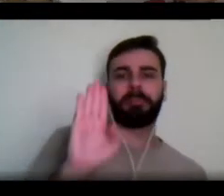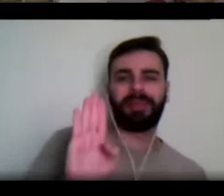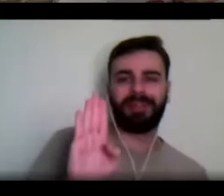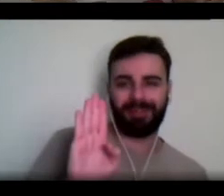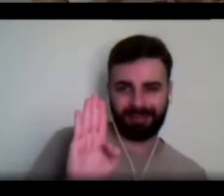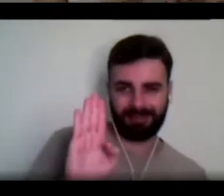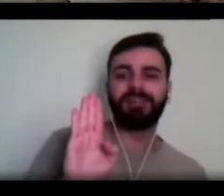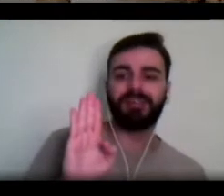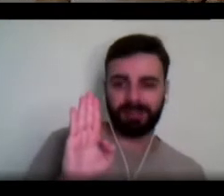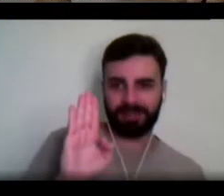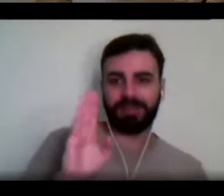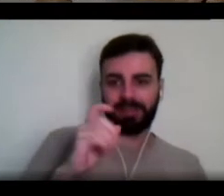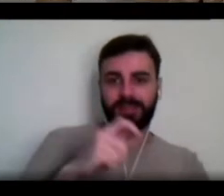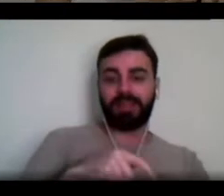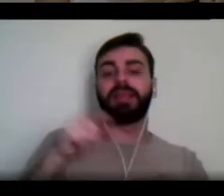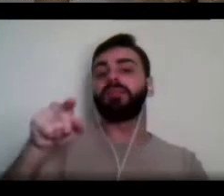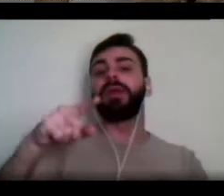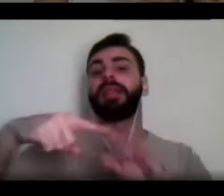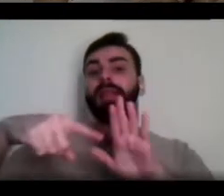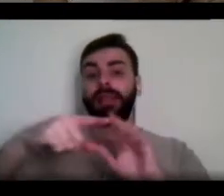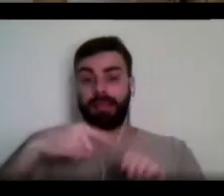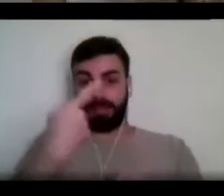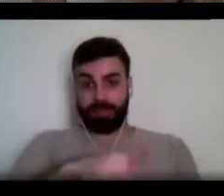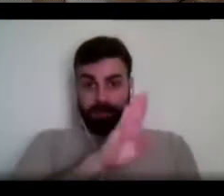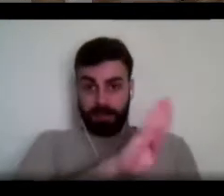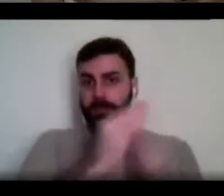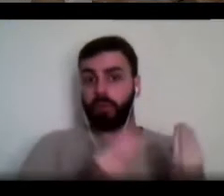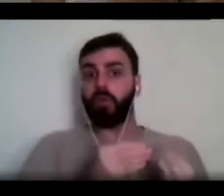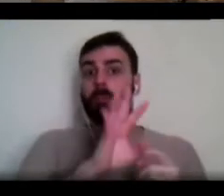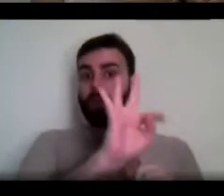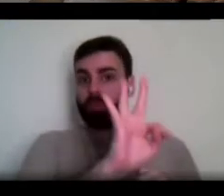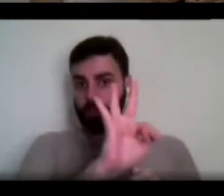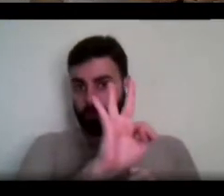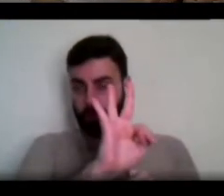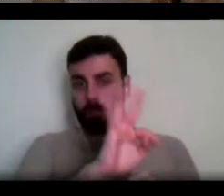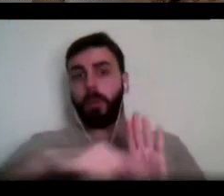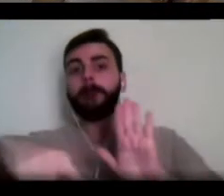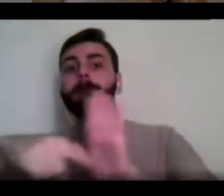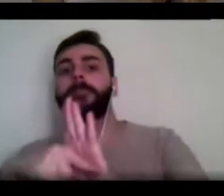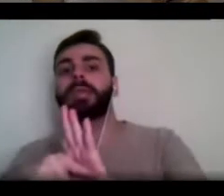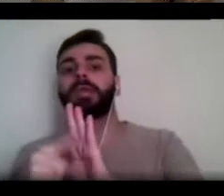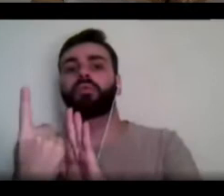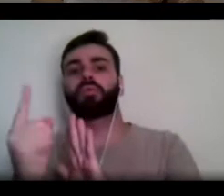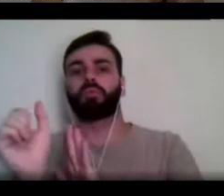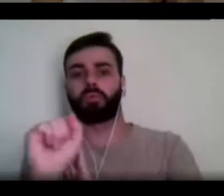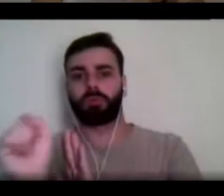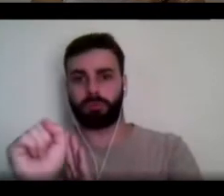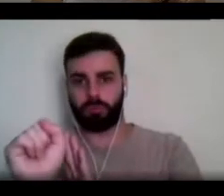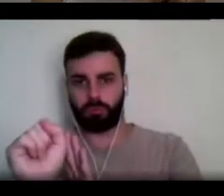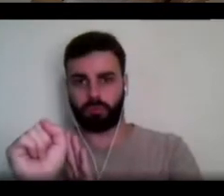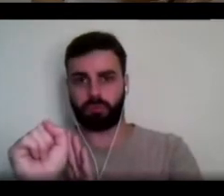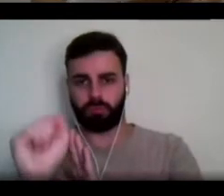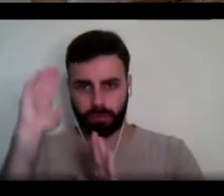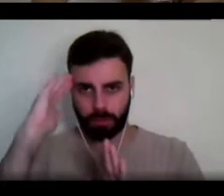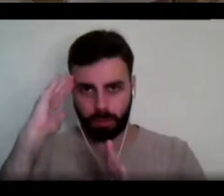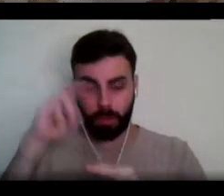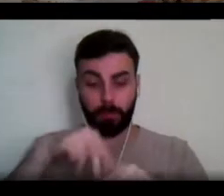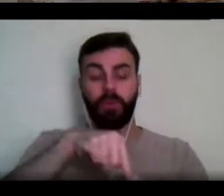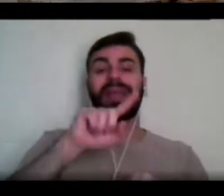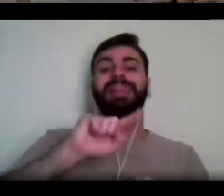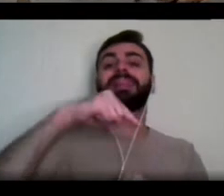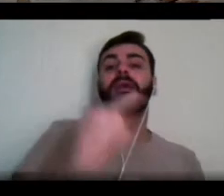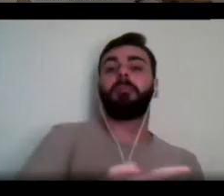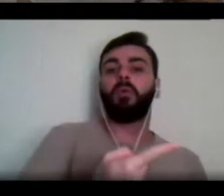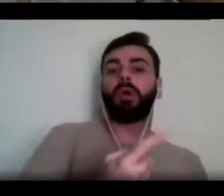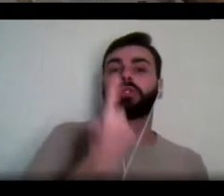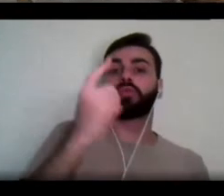tempo menos 1 segundo. Porque é menos 1 segundo que ela tá no ar. Entendeu? Que ela foi jogada